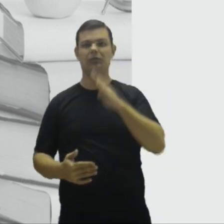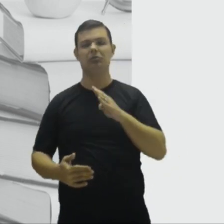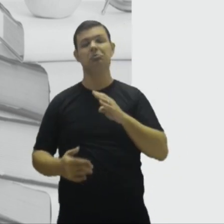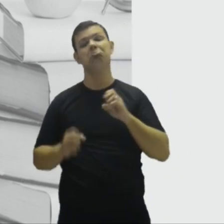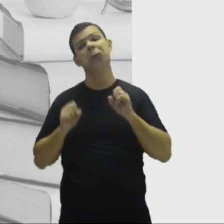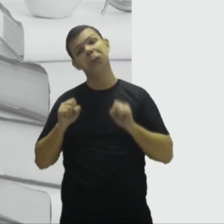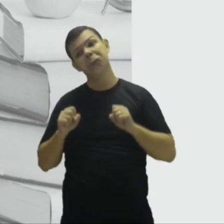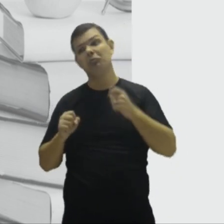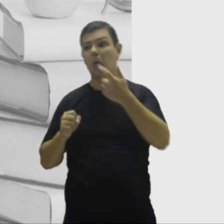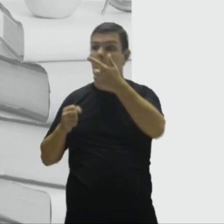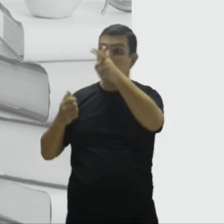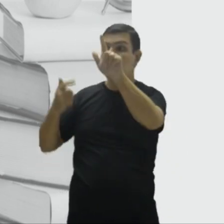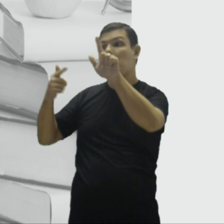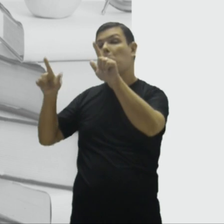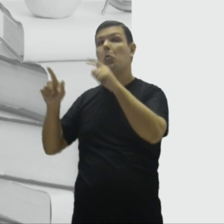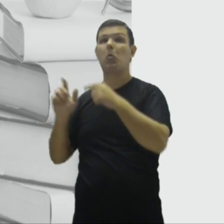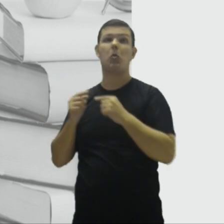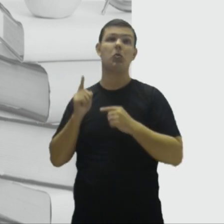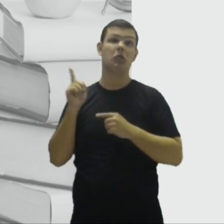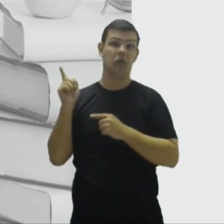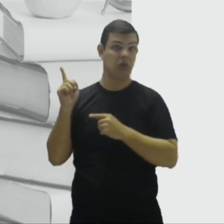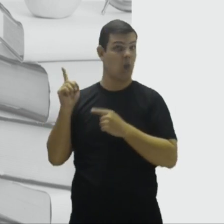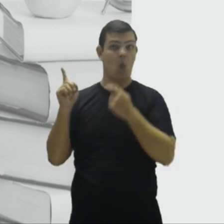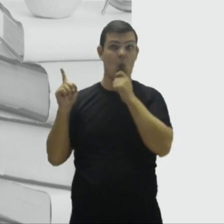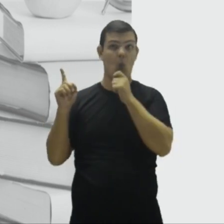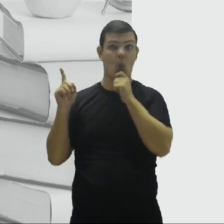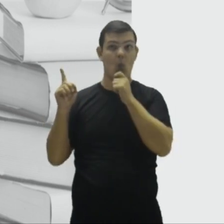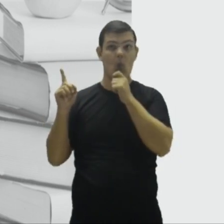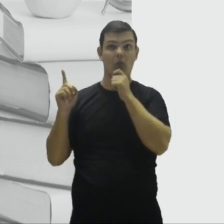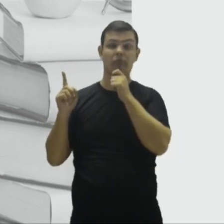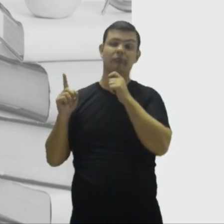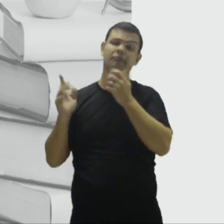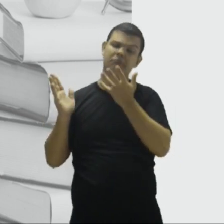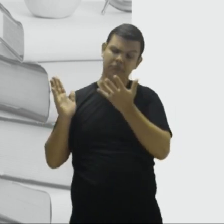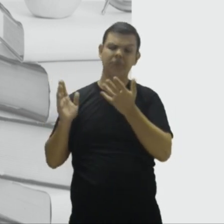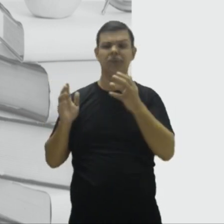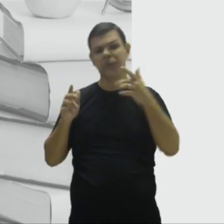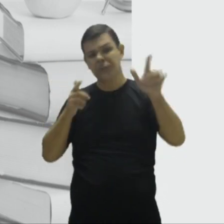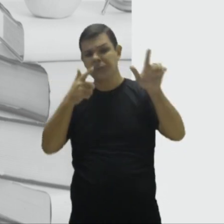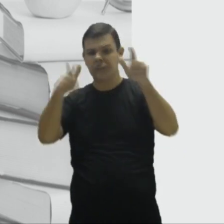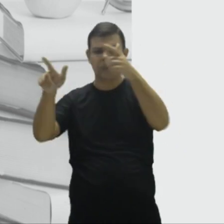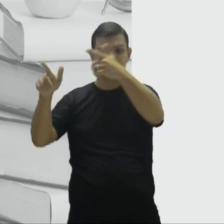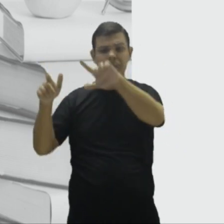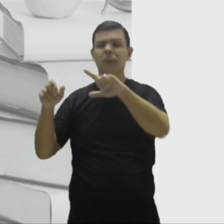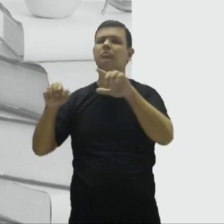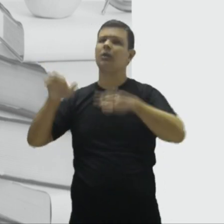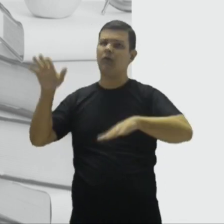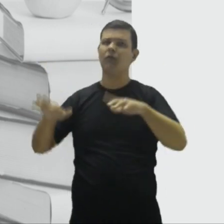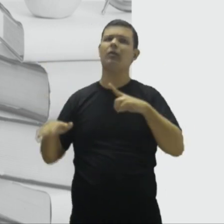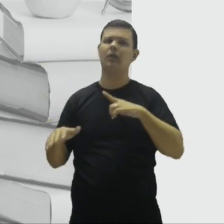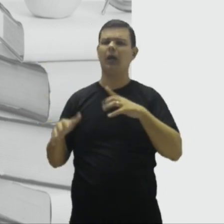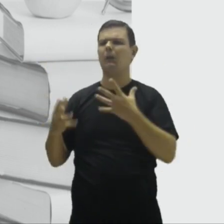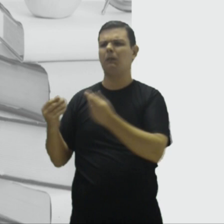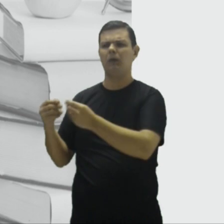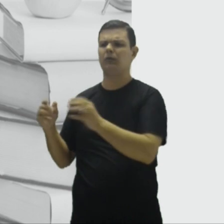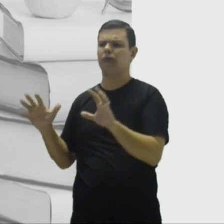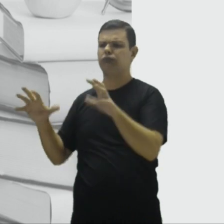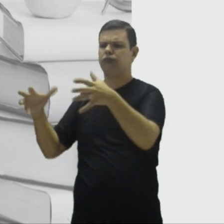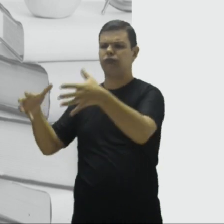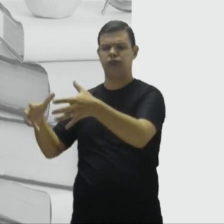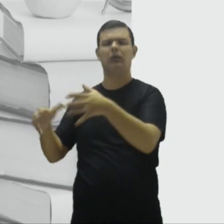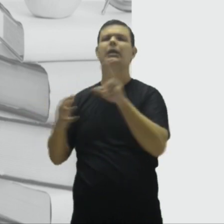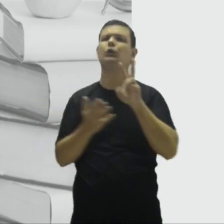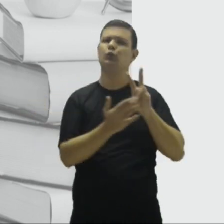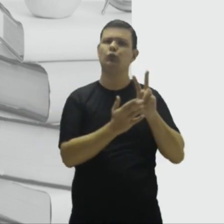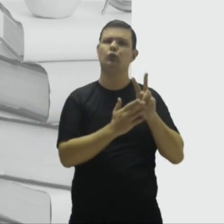que ainda não estão aqui nesse mapa, que demonstre que em outras regiões também existe uma grande concentração indígena,